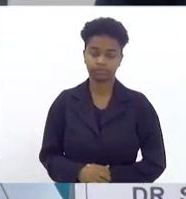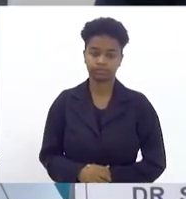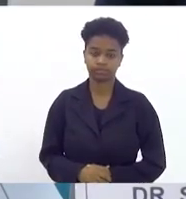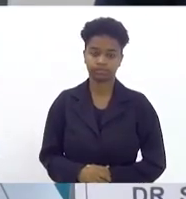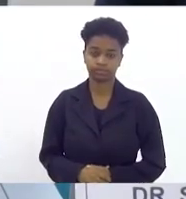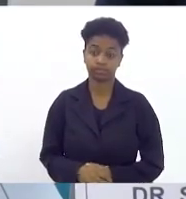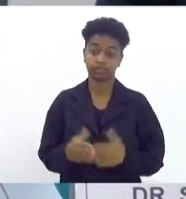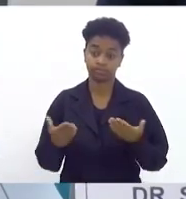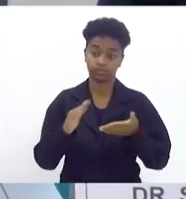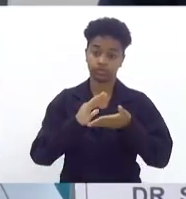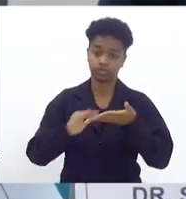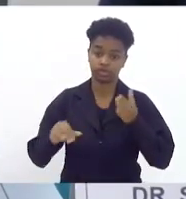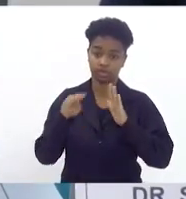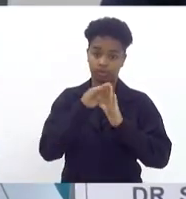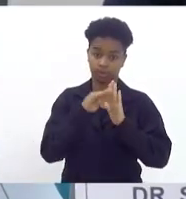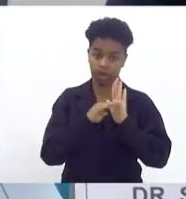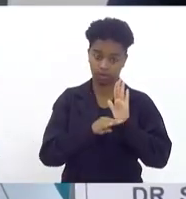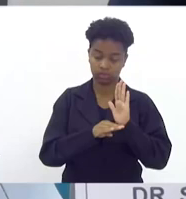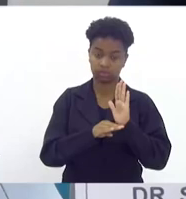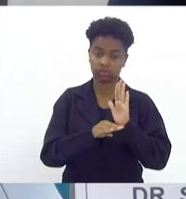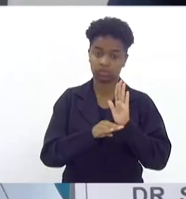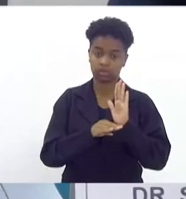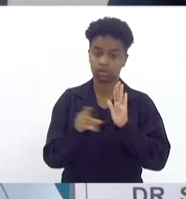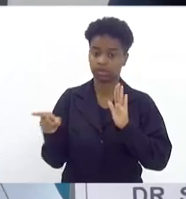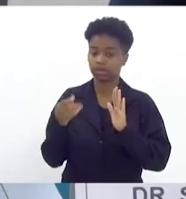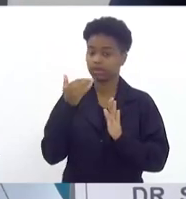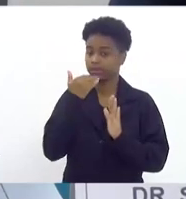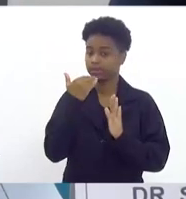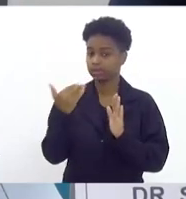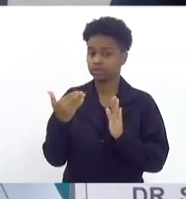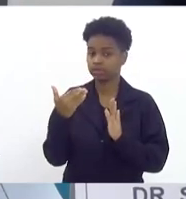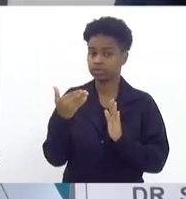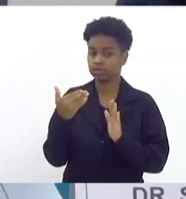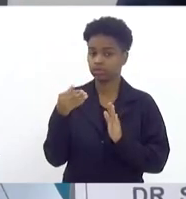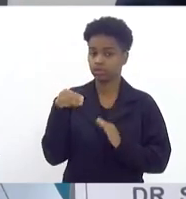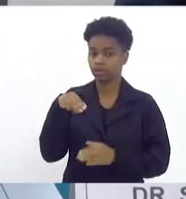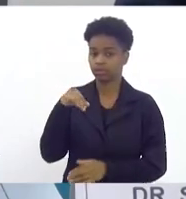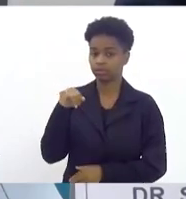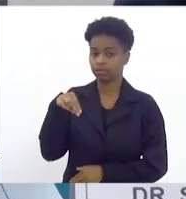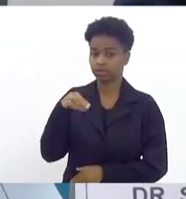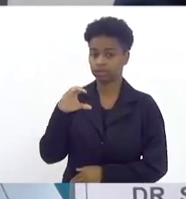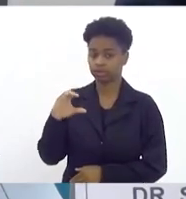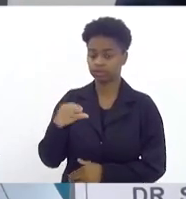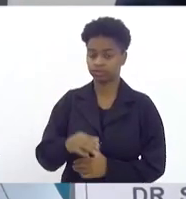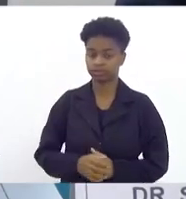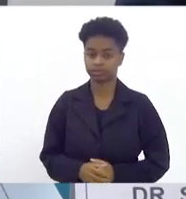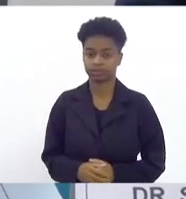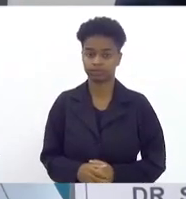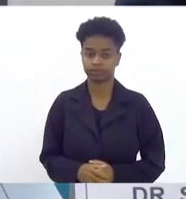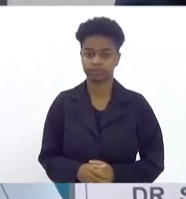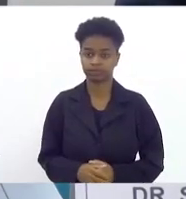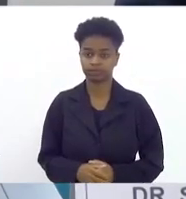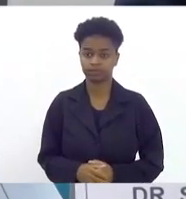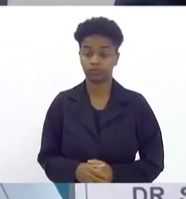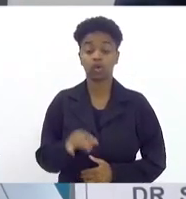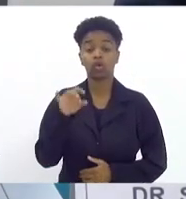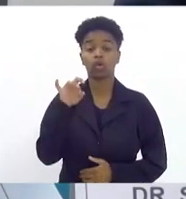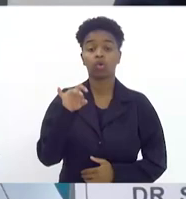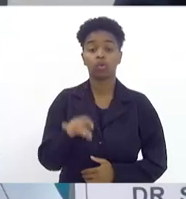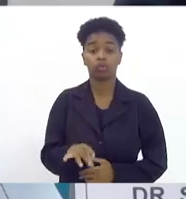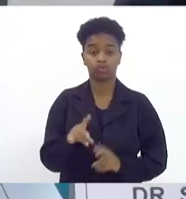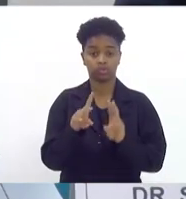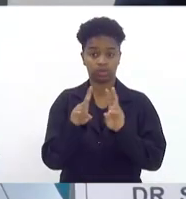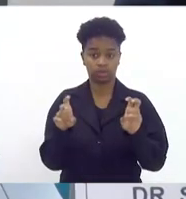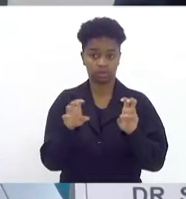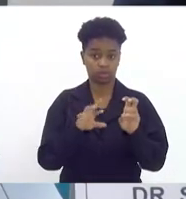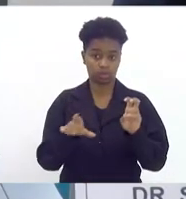Então, está retirado de pauta a pedido do gabinete deputado Mink. Última questão, não sobre isso,